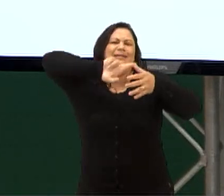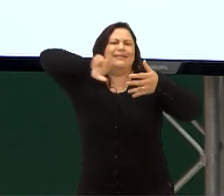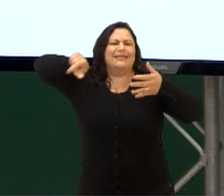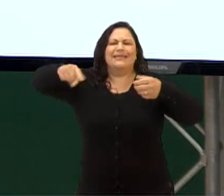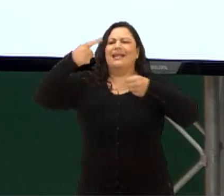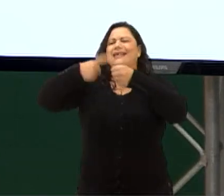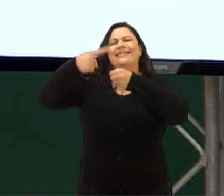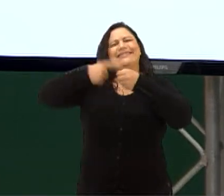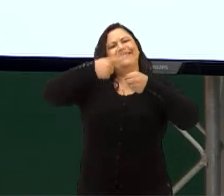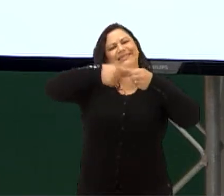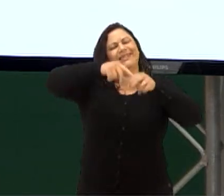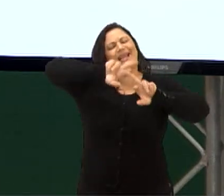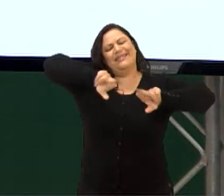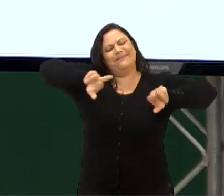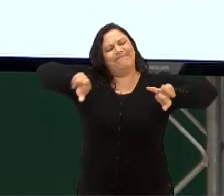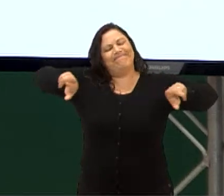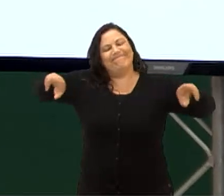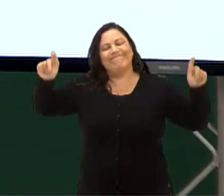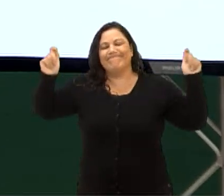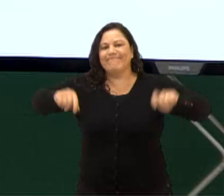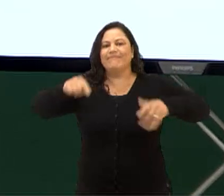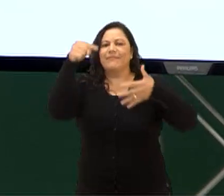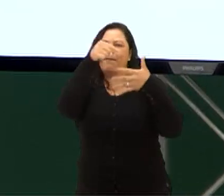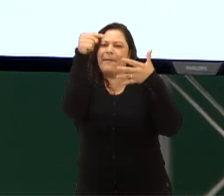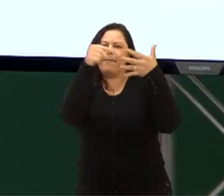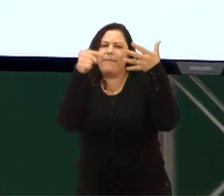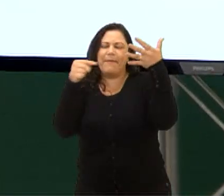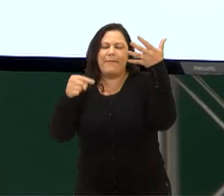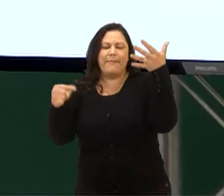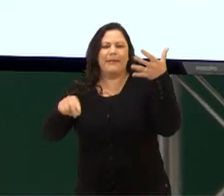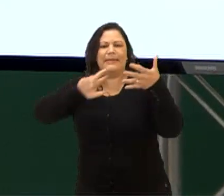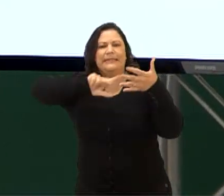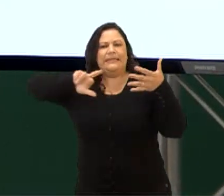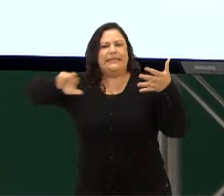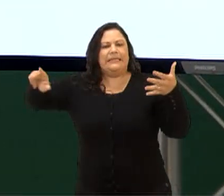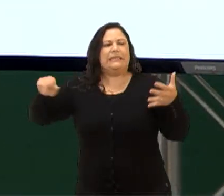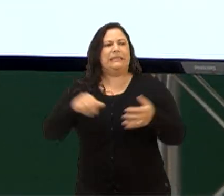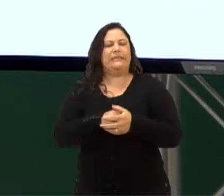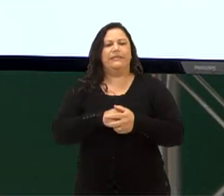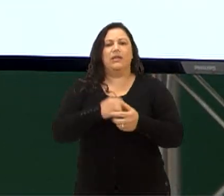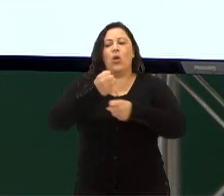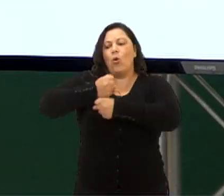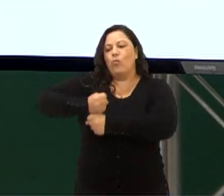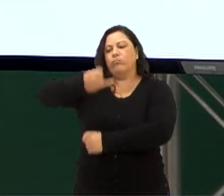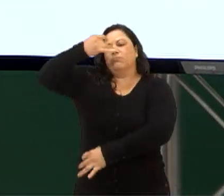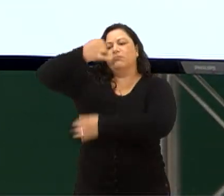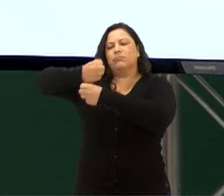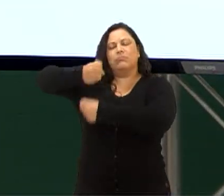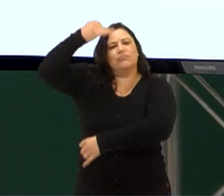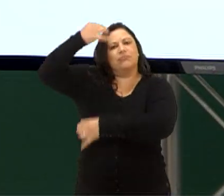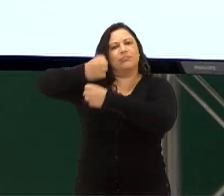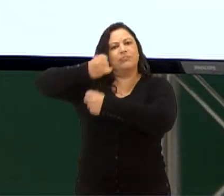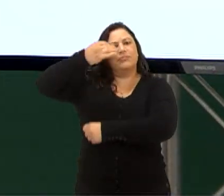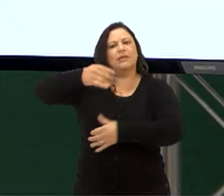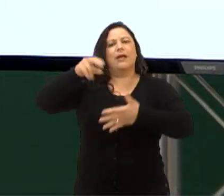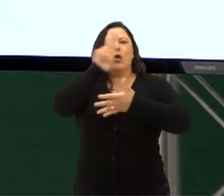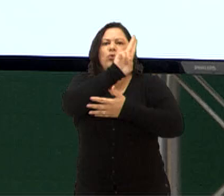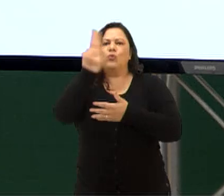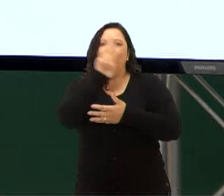Educação Erasmo Piloto, Matheus Miller, um abraço, Matheus Herman Francis, do Colégio Doutor